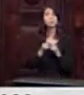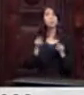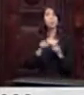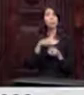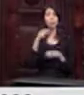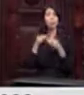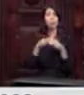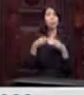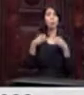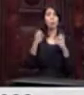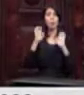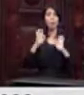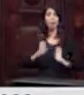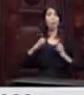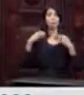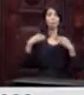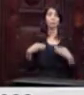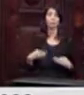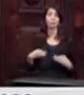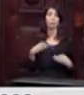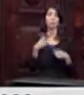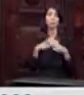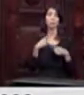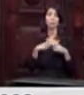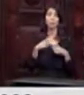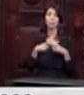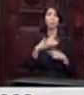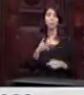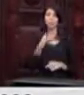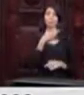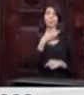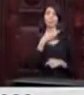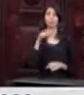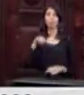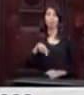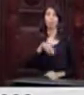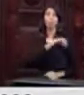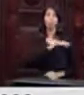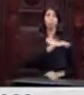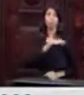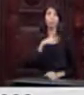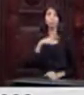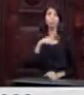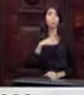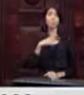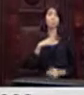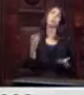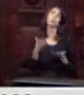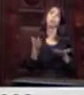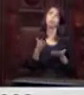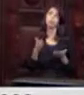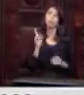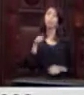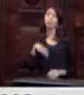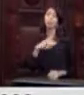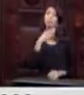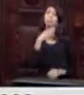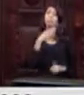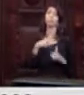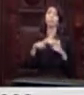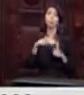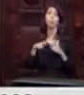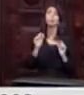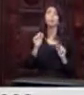moral. Porque a crise das crises que o Estado do Rio vive, e essa nação também, é a crise ética e